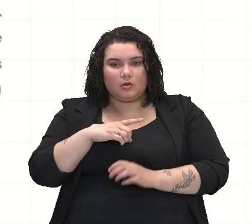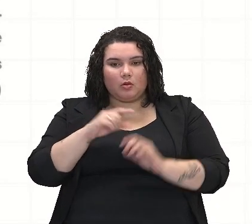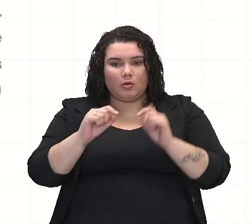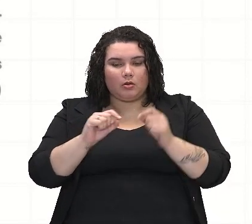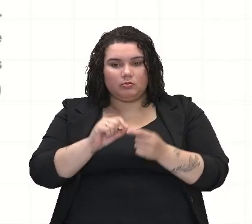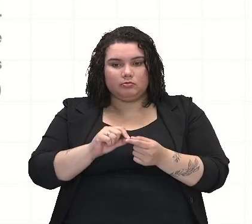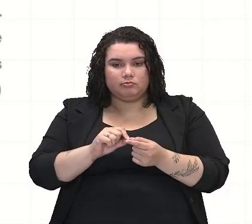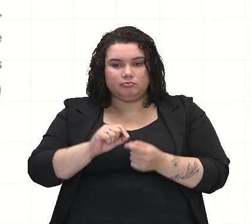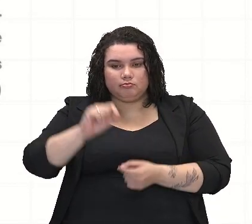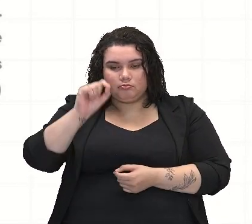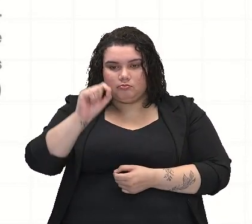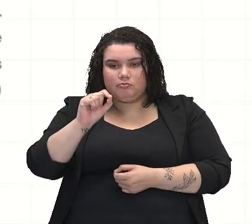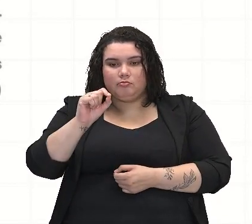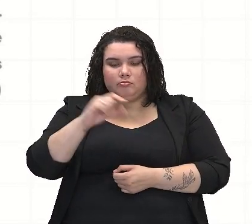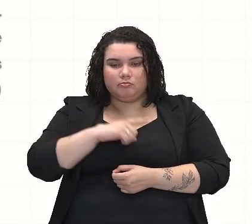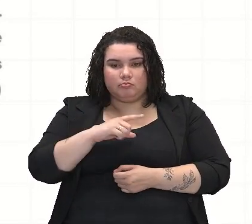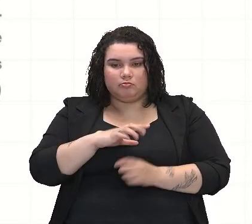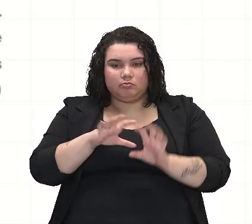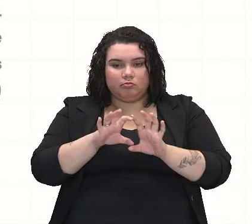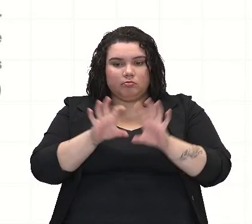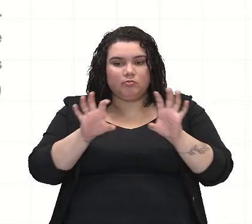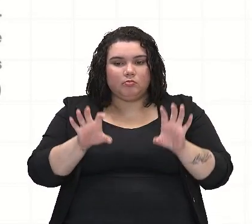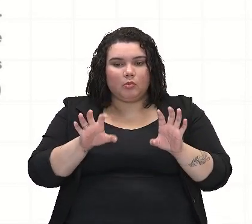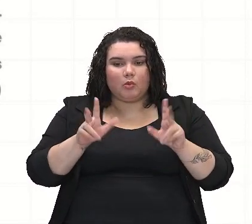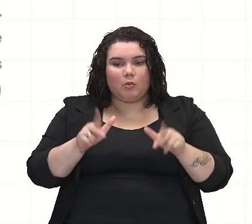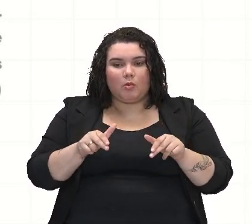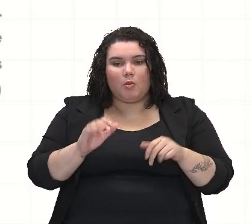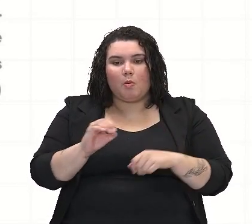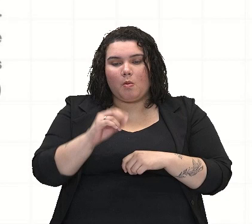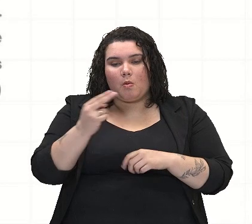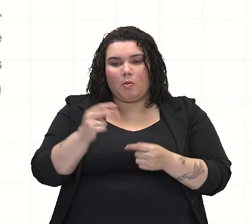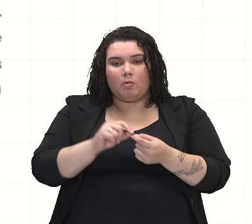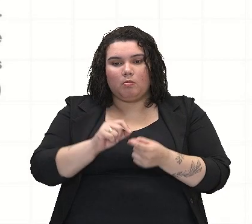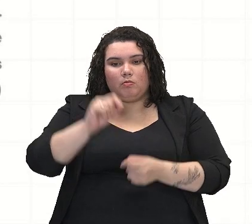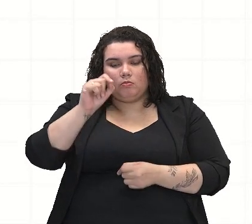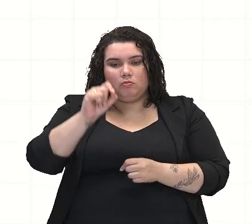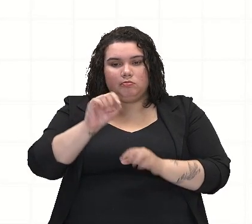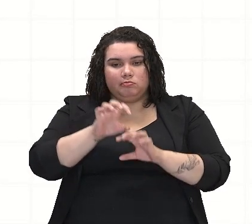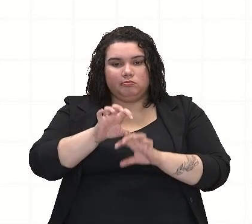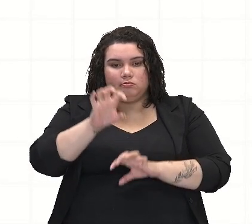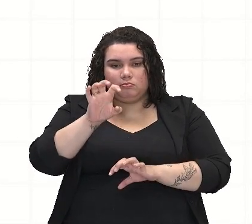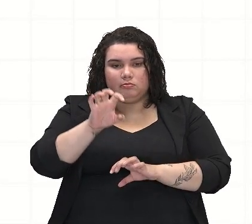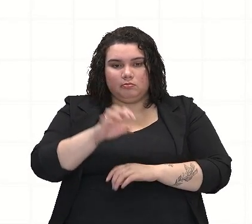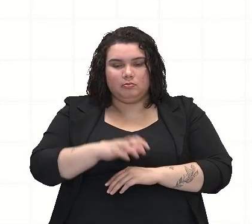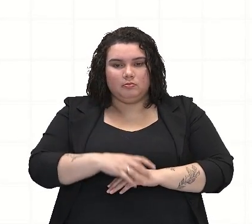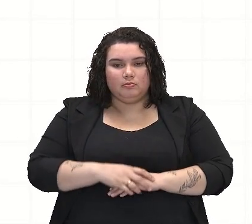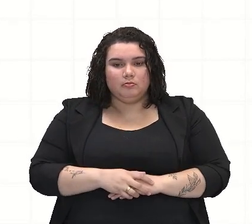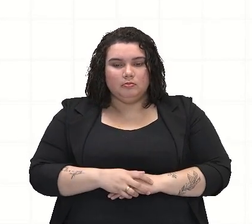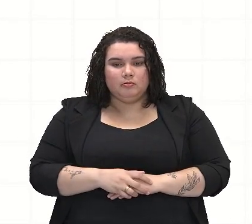dois, né, em duas partes iguais. Tá? Muito bem.